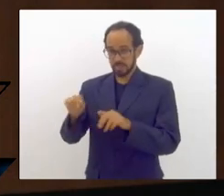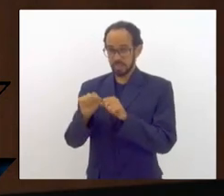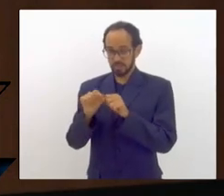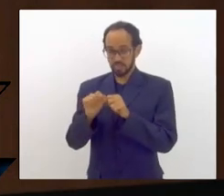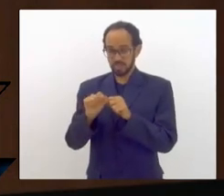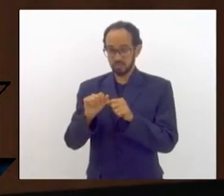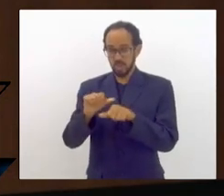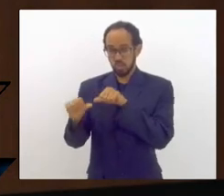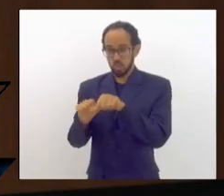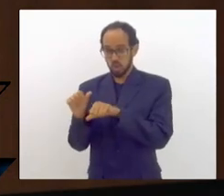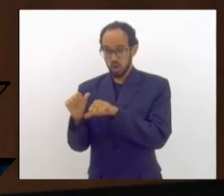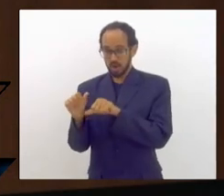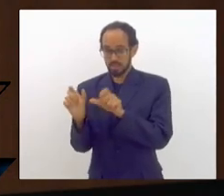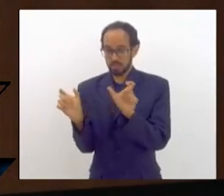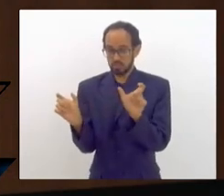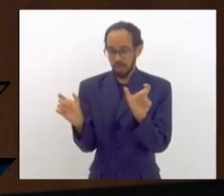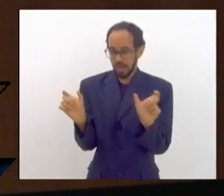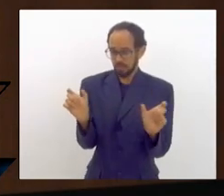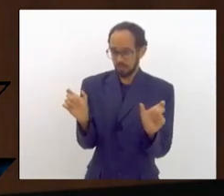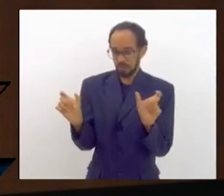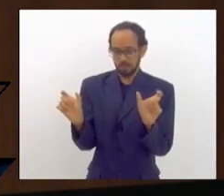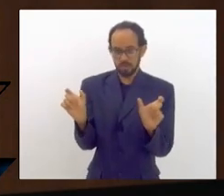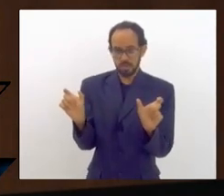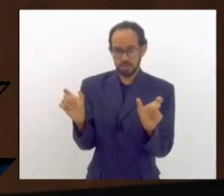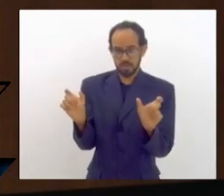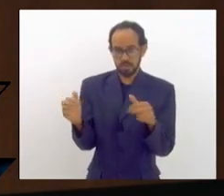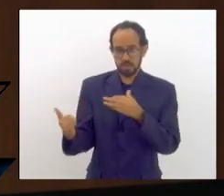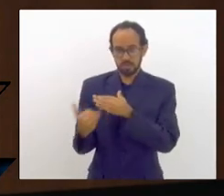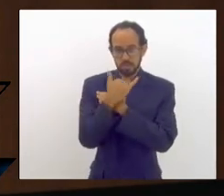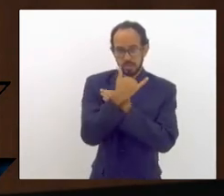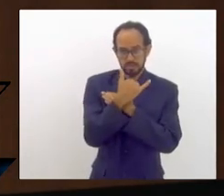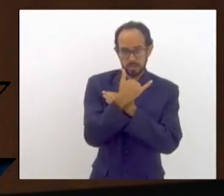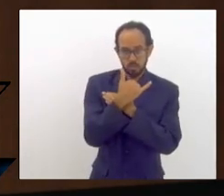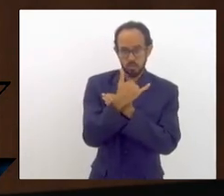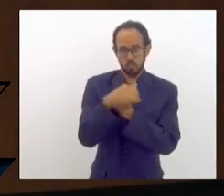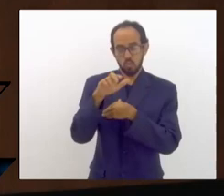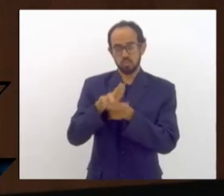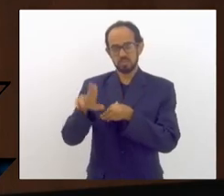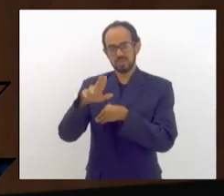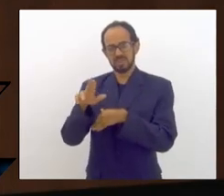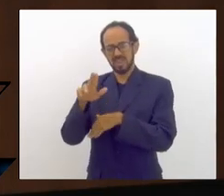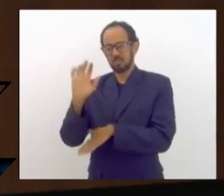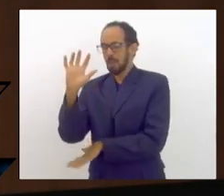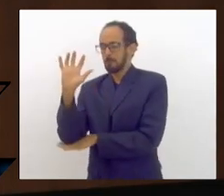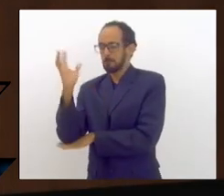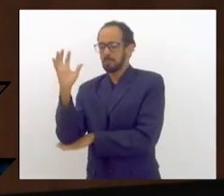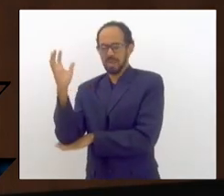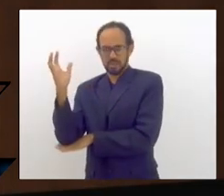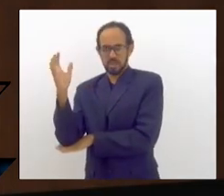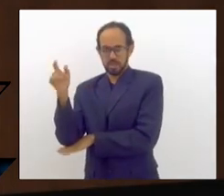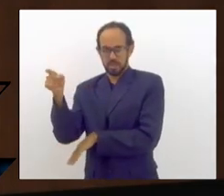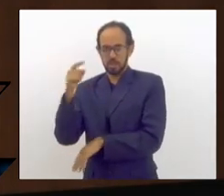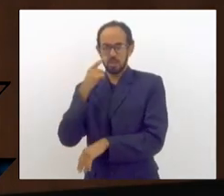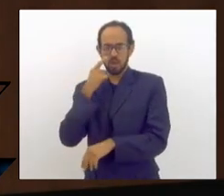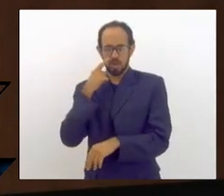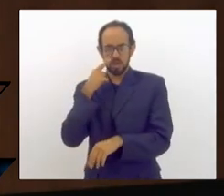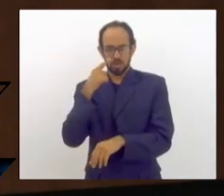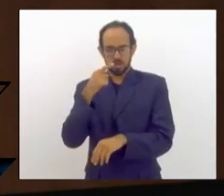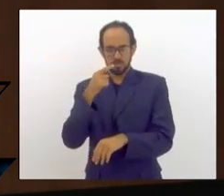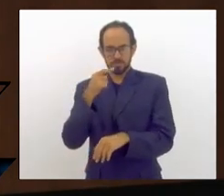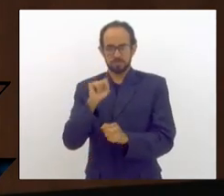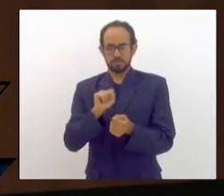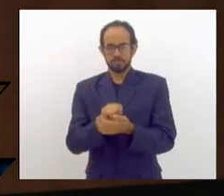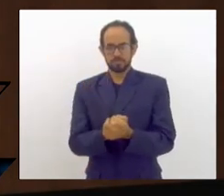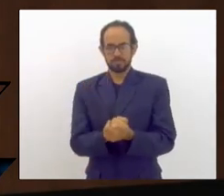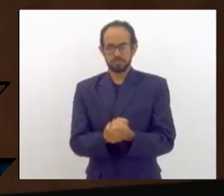Né? O trocadilho da traição da mulher, usando plantas como referência. E eu vou ler aqui para as deputadas que ainda